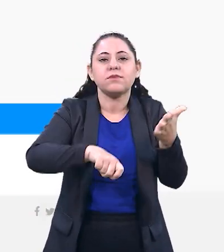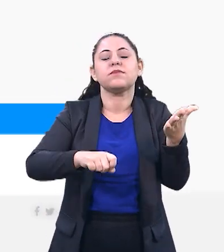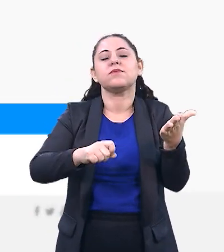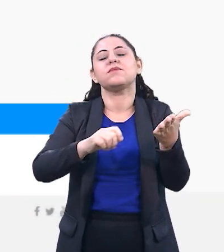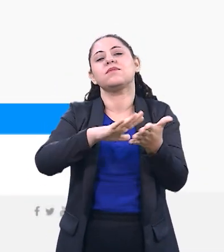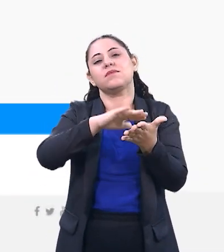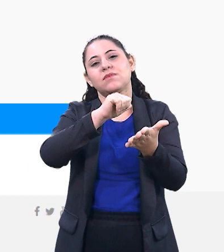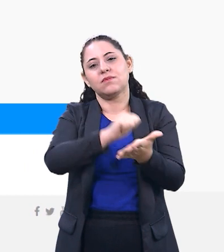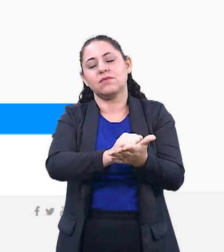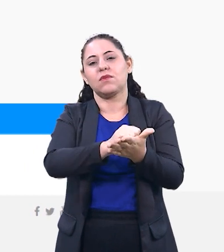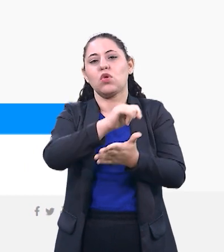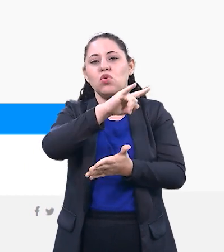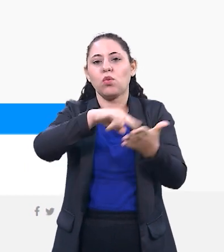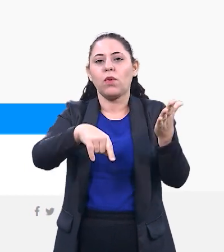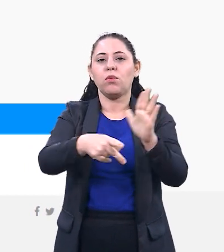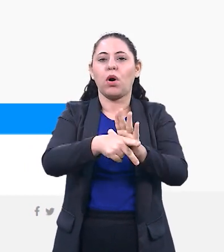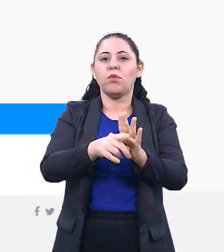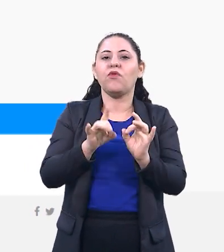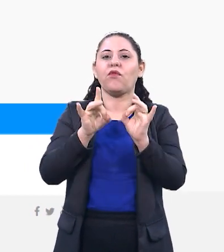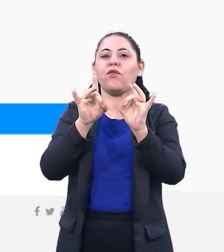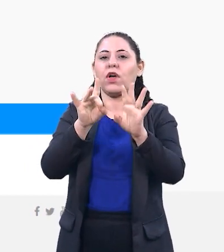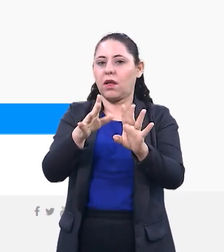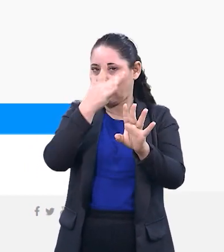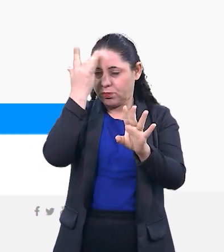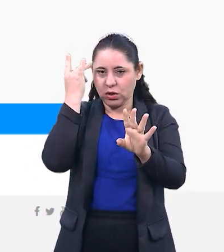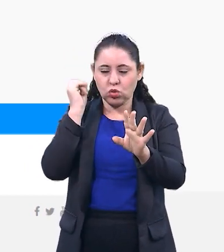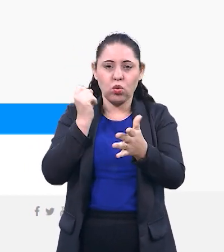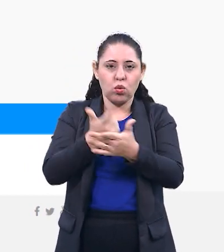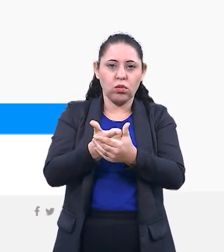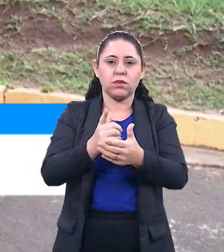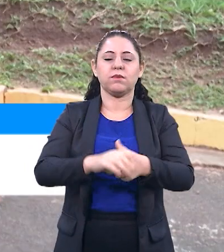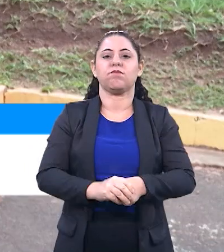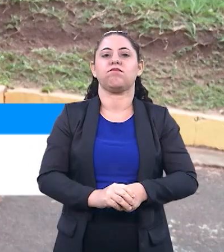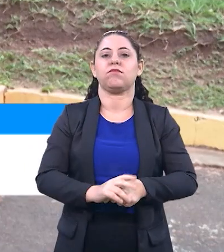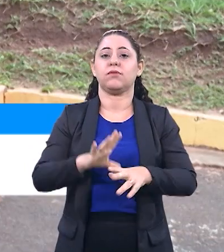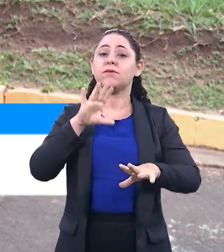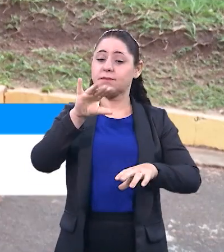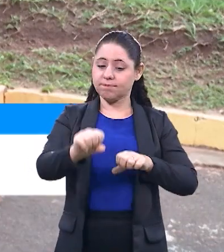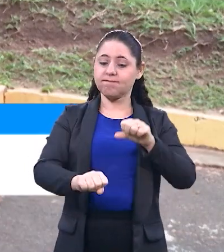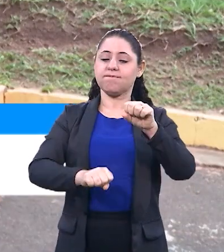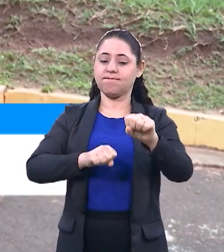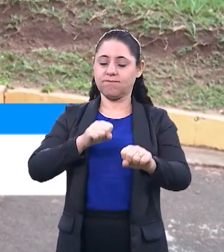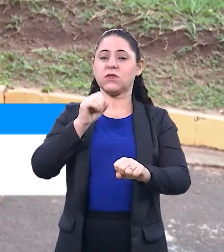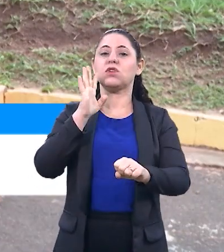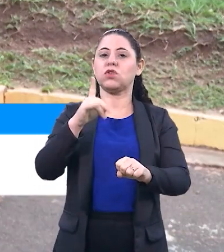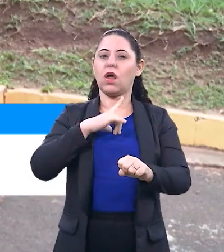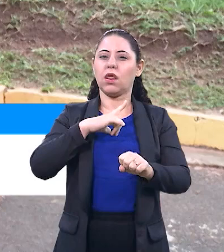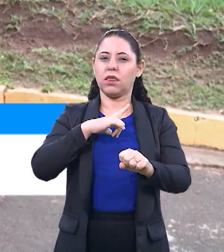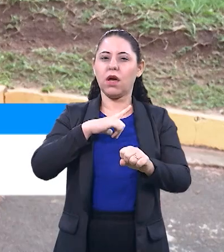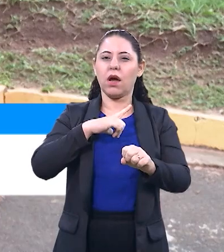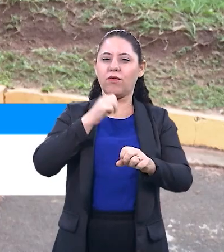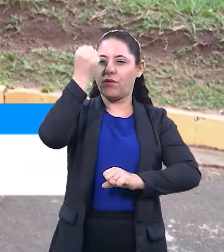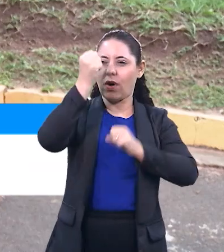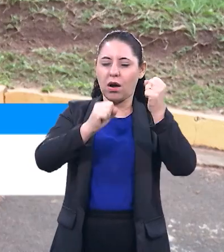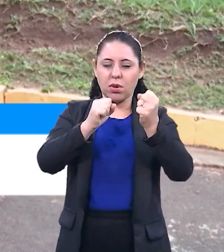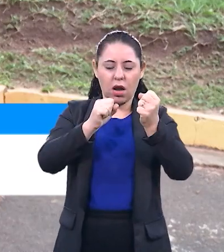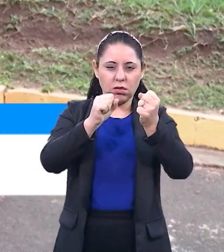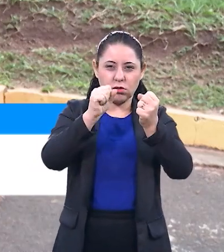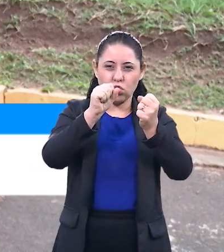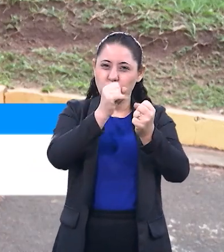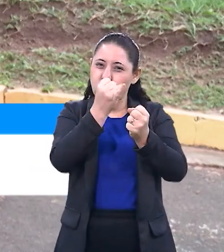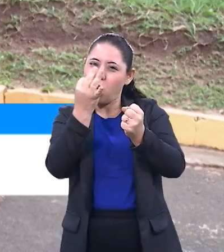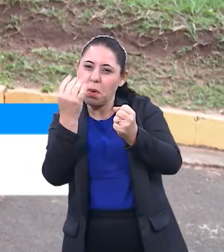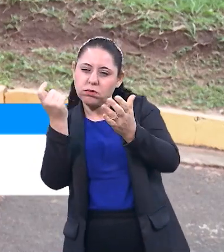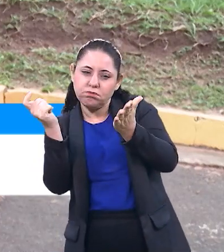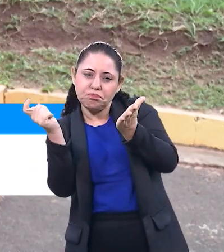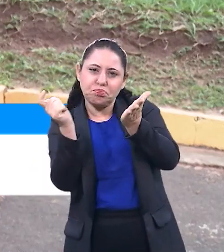seja registrado no documento fiscal fornecido ao consumidor. As bicicletas já saem de fábrica com o número de série